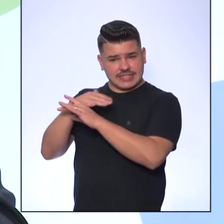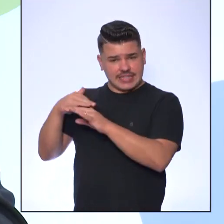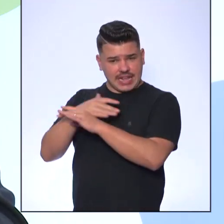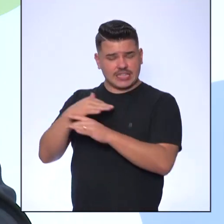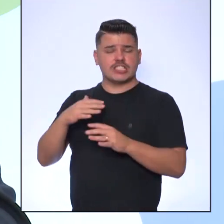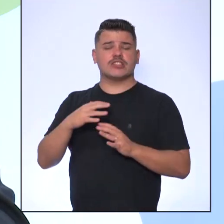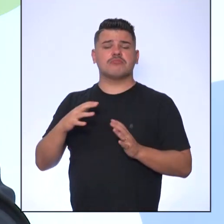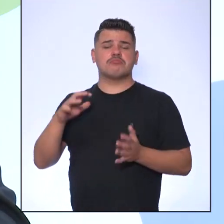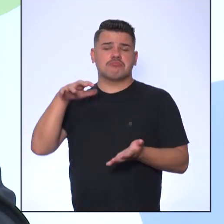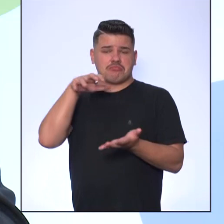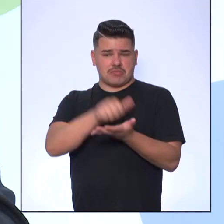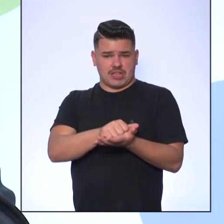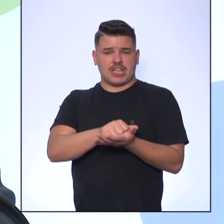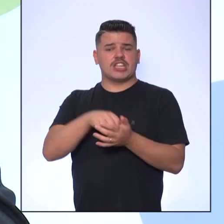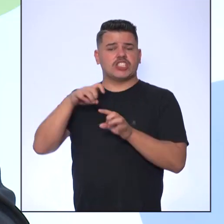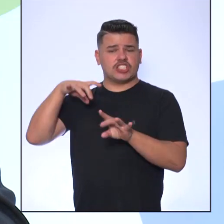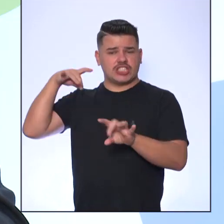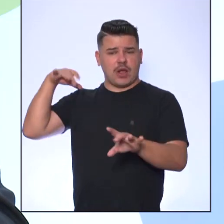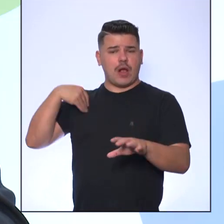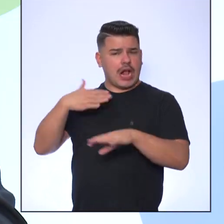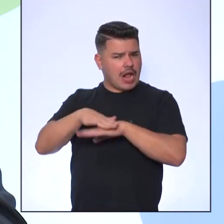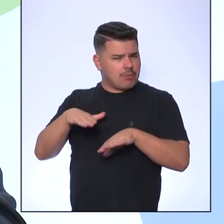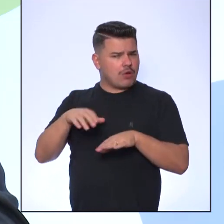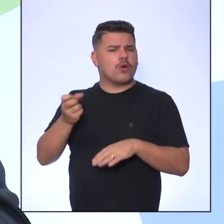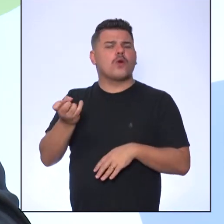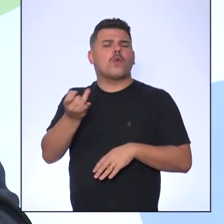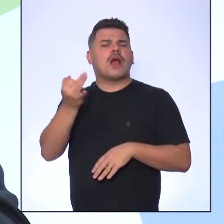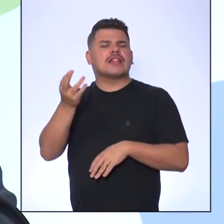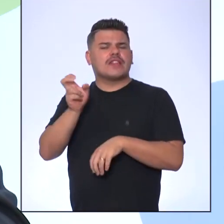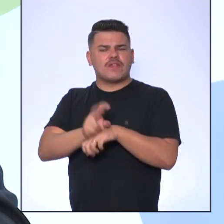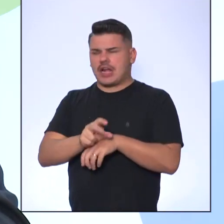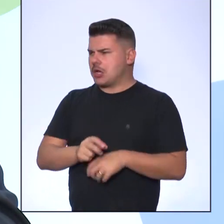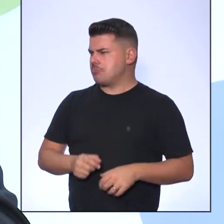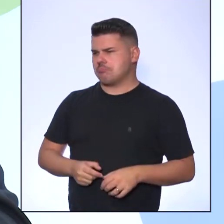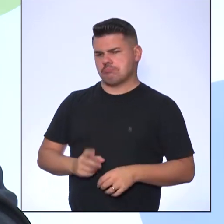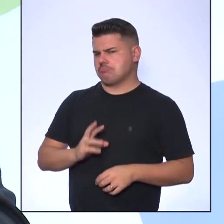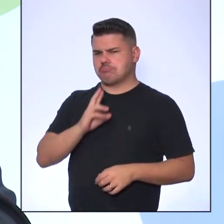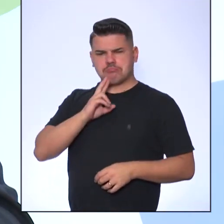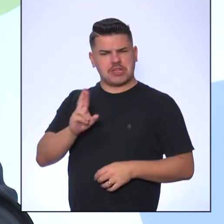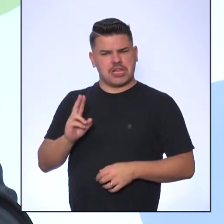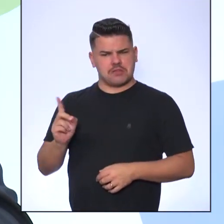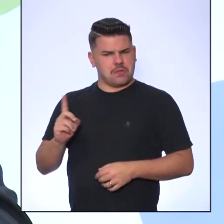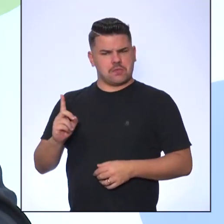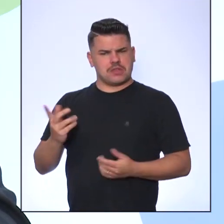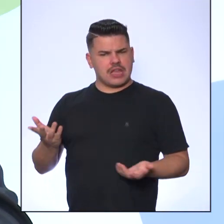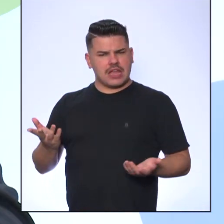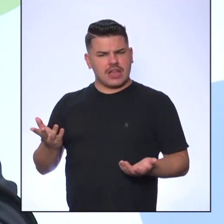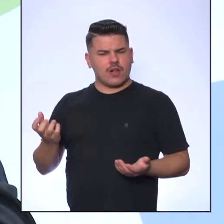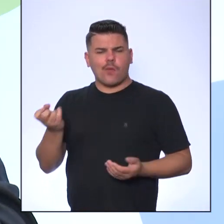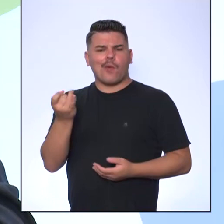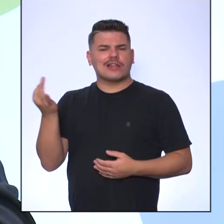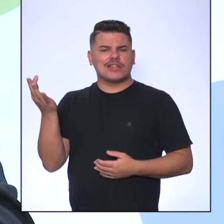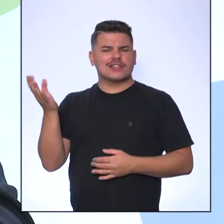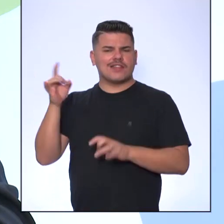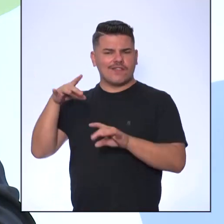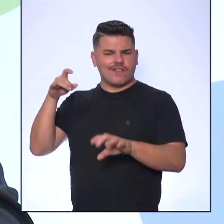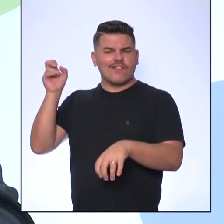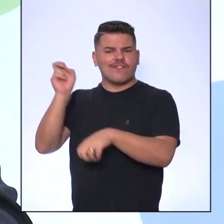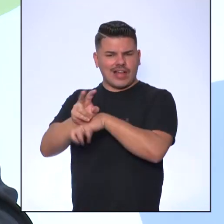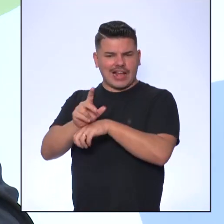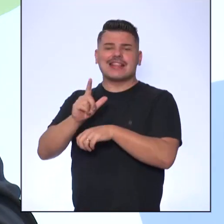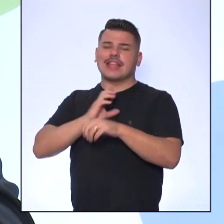Enem Digital. A Jéssica pergunta, o digital tem quantas vagas? Eu não sei te responder, Jéssica, agora quantas vagas, mas há